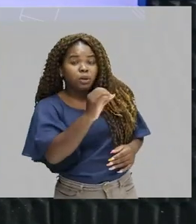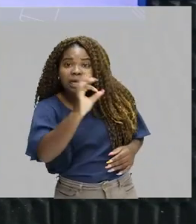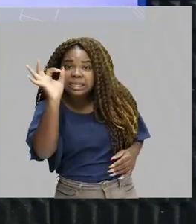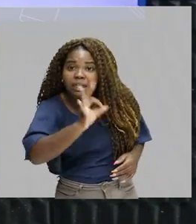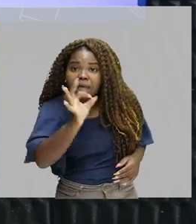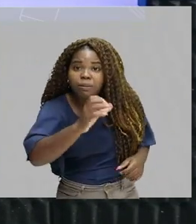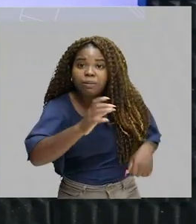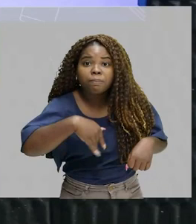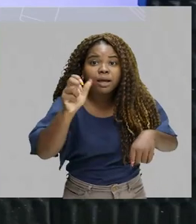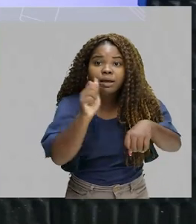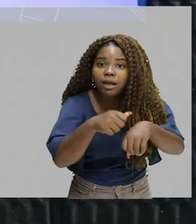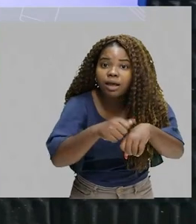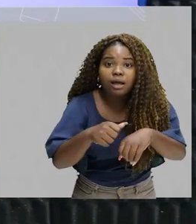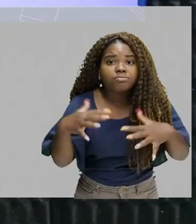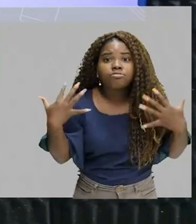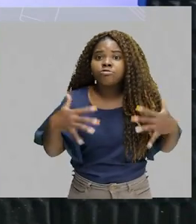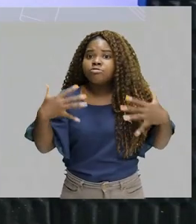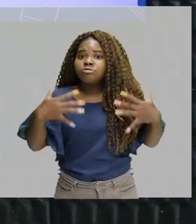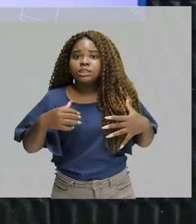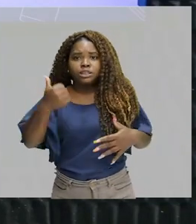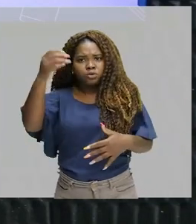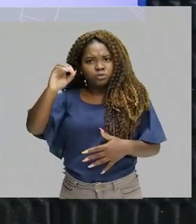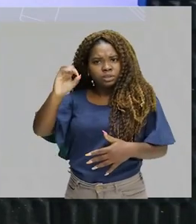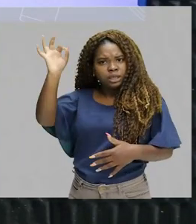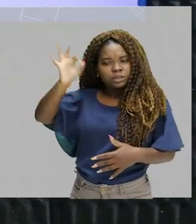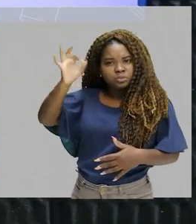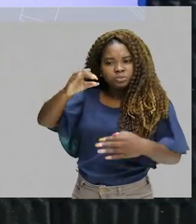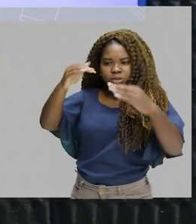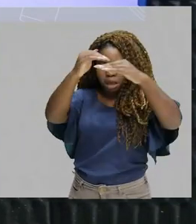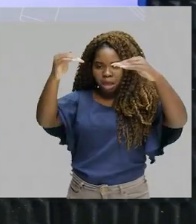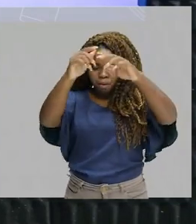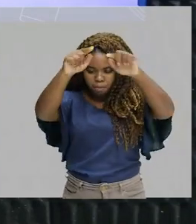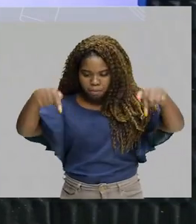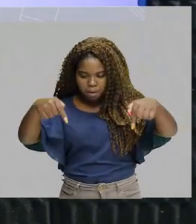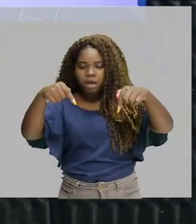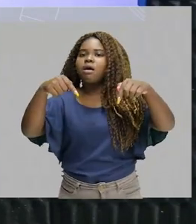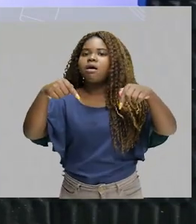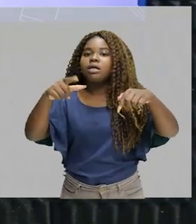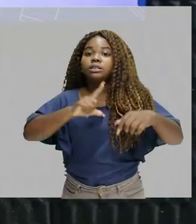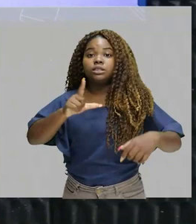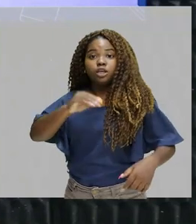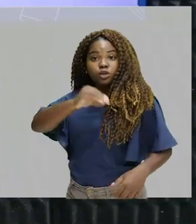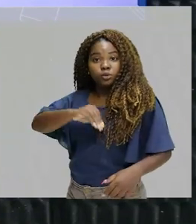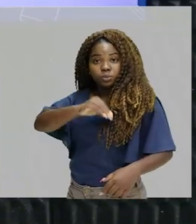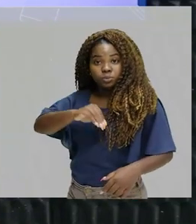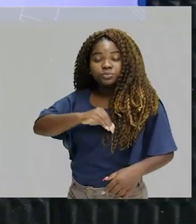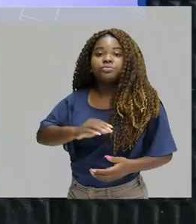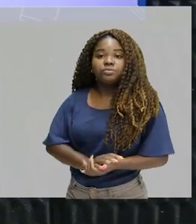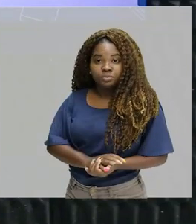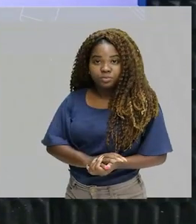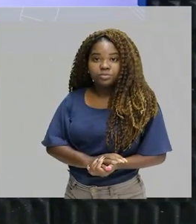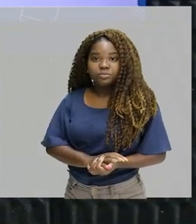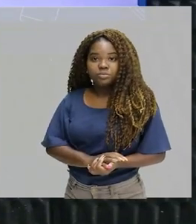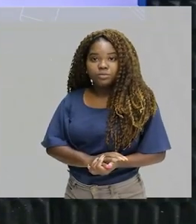mais pobres os 10% mais ricos tinha uma renda per capita renda per capita é a renda